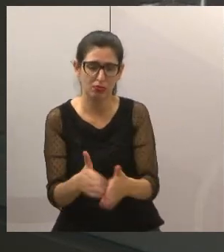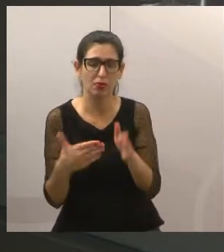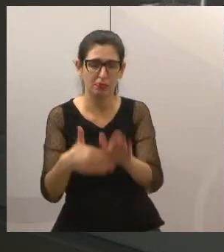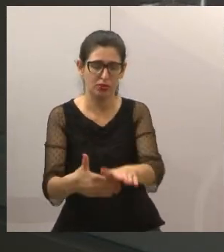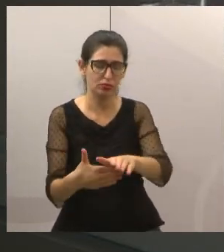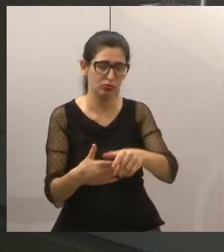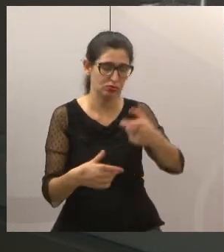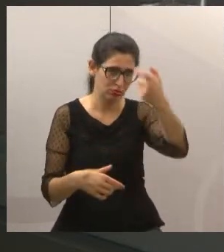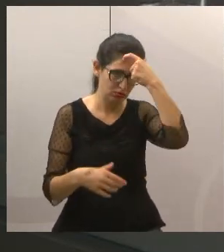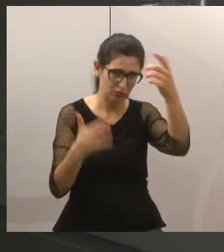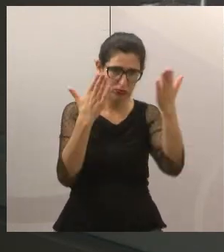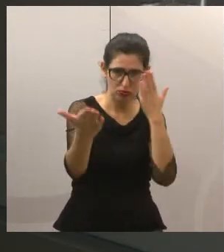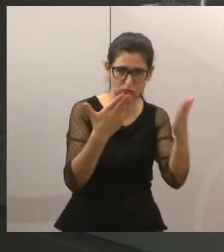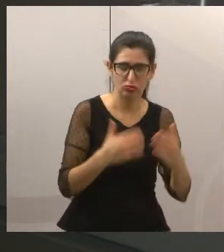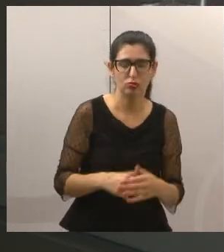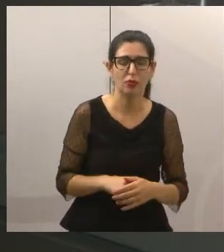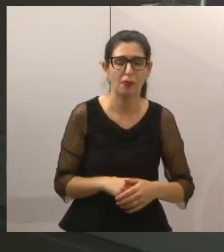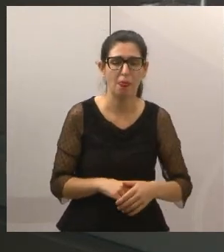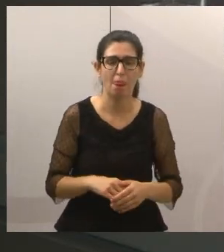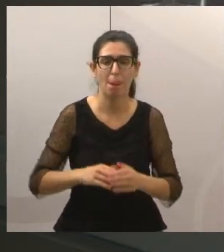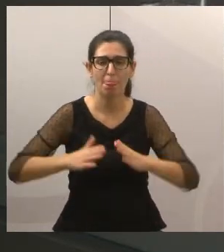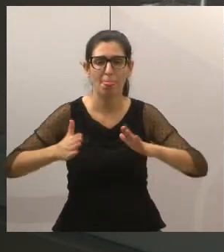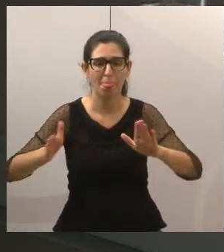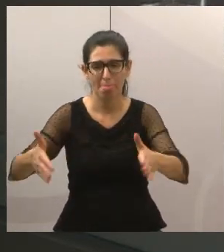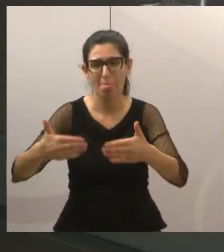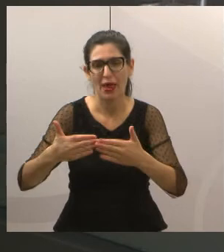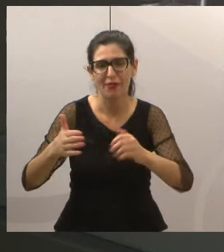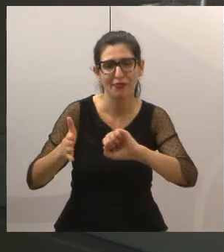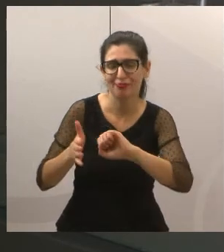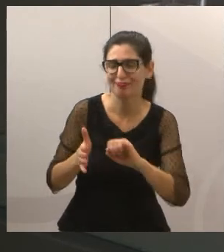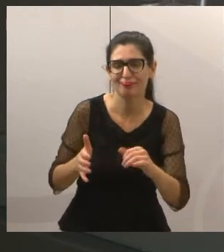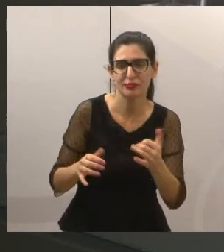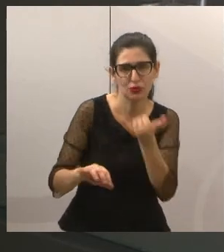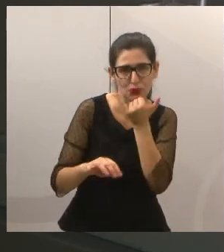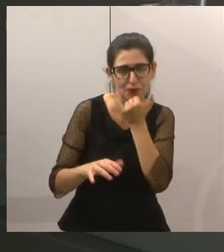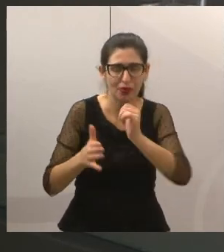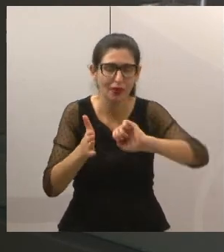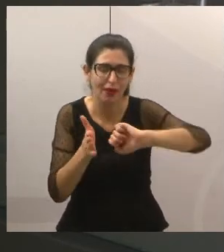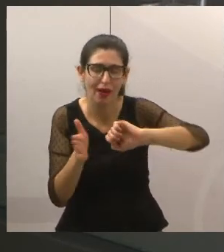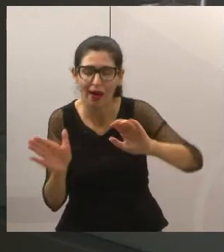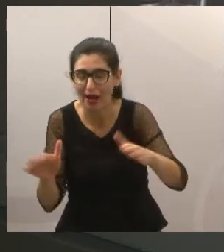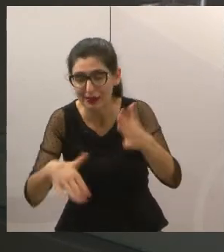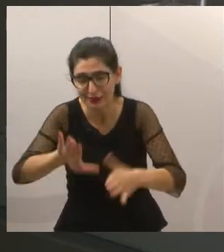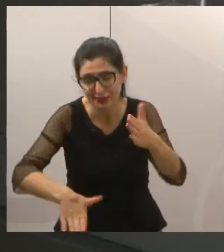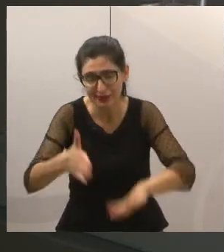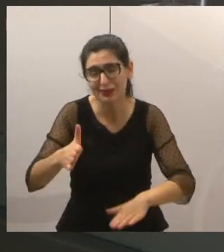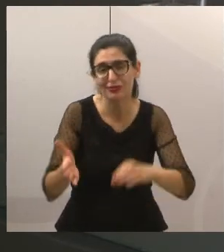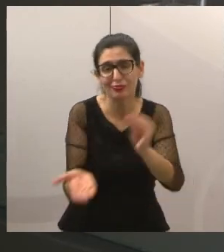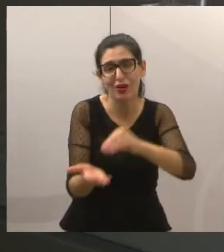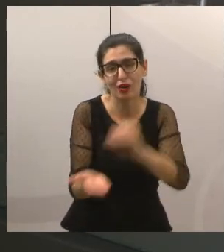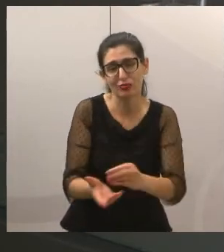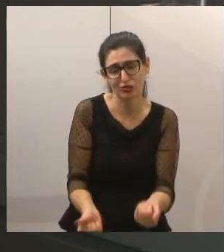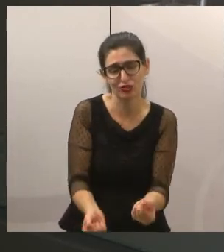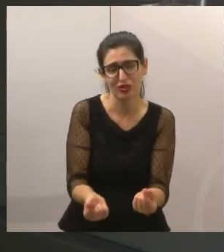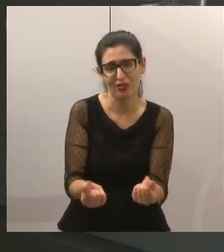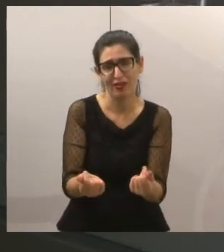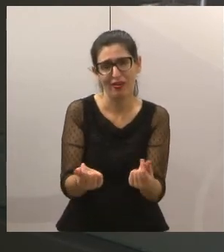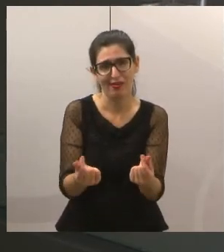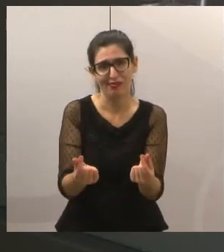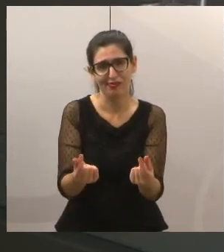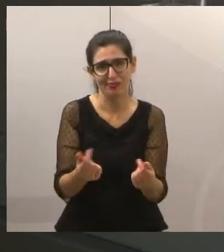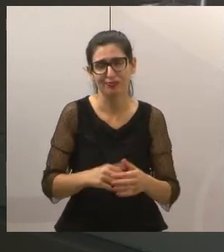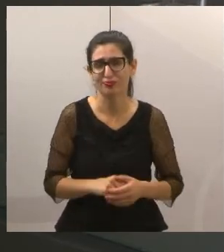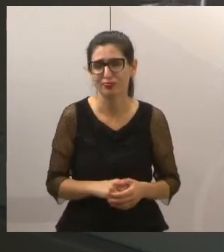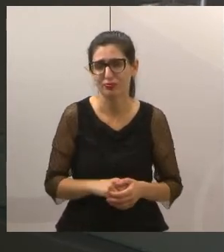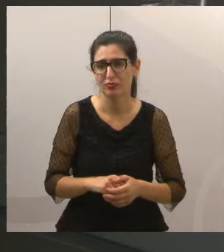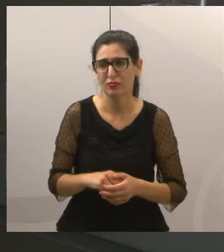tem um prefeito que investe. Eles investem em infraestrutura, mas deixam a área social defasada, e isso não está acontecendo no município. Então, eu não